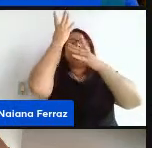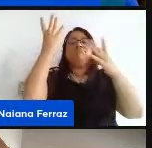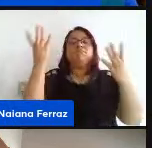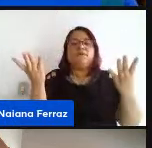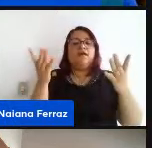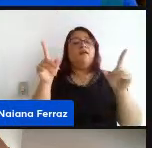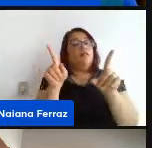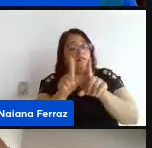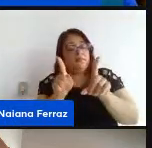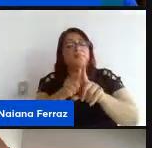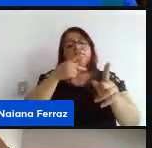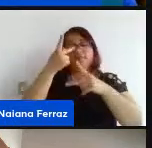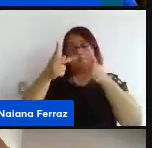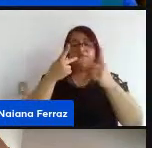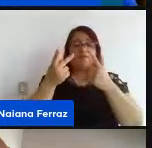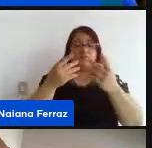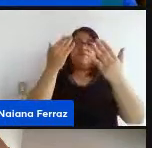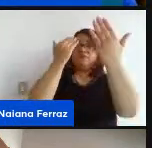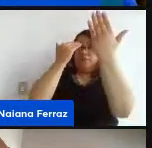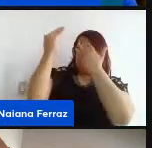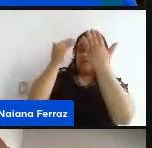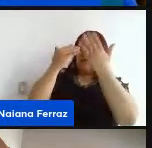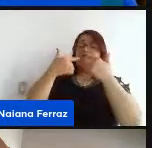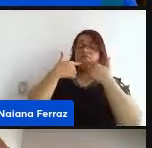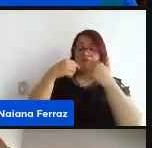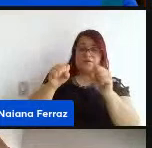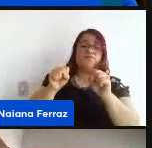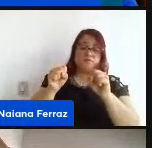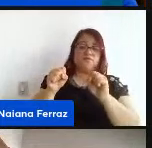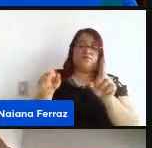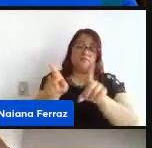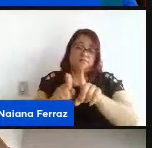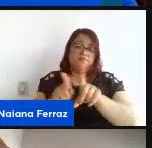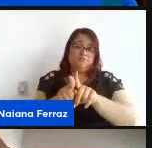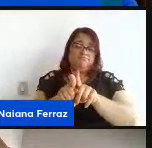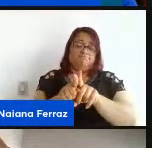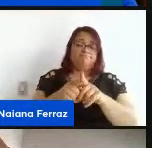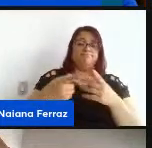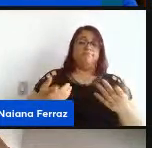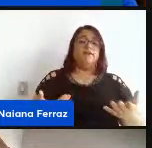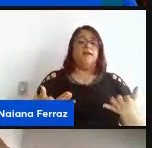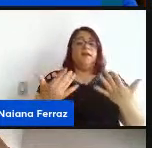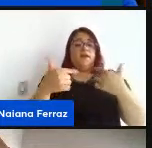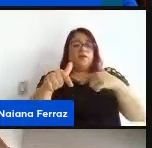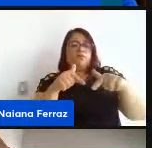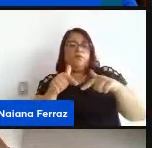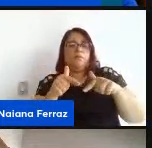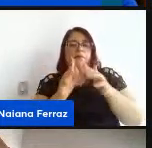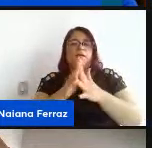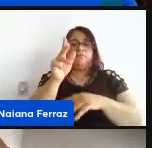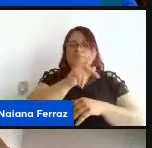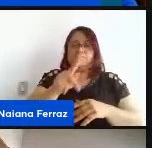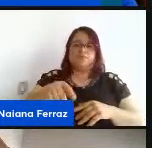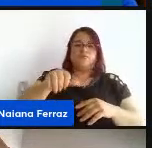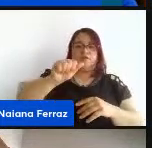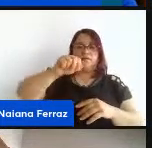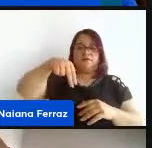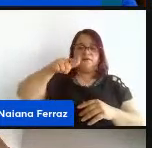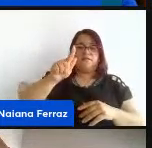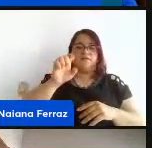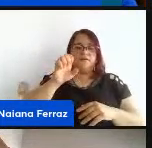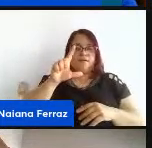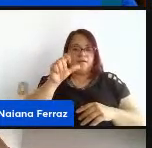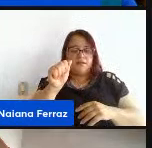falando de uma psicolinguística, num certo sentido. Né? E o trabalho de professora Ângela, né, que eu